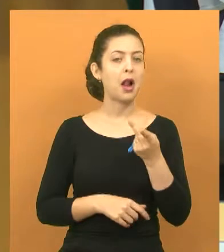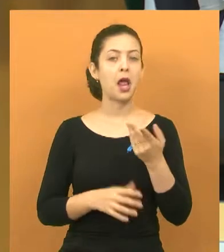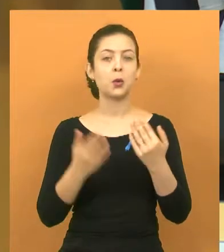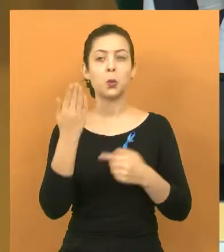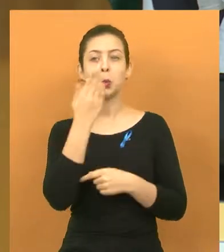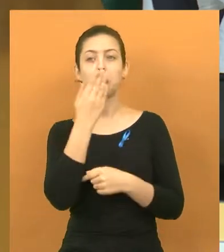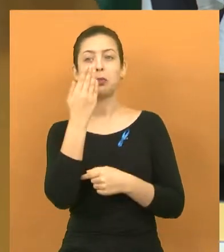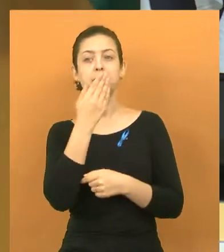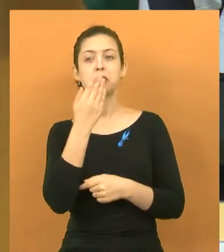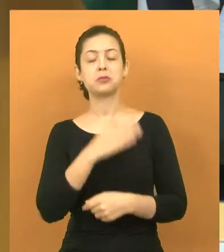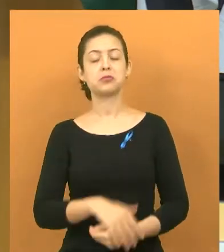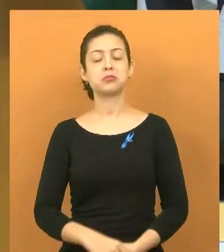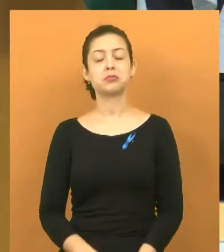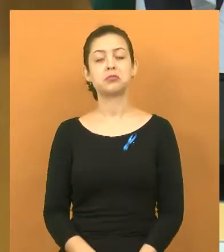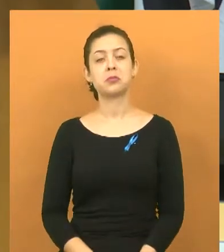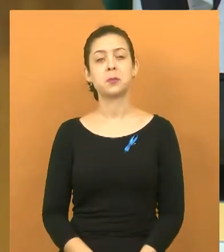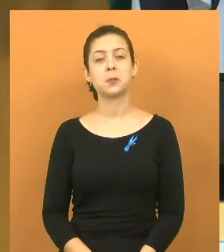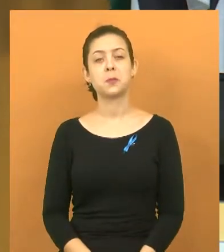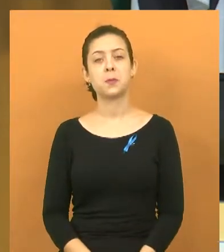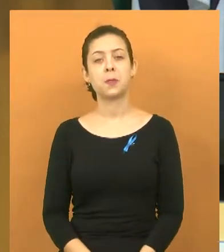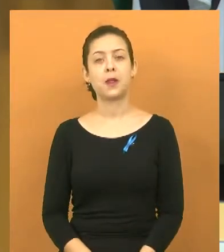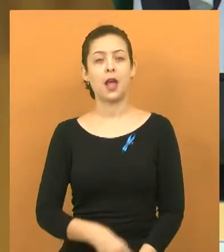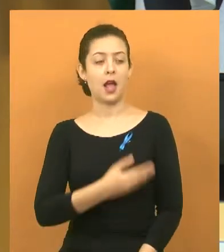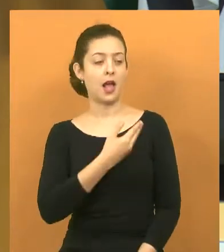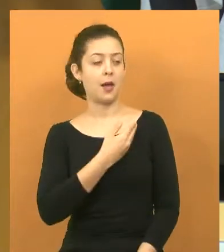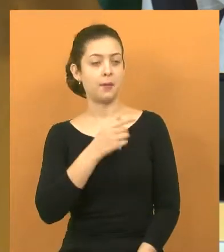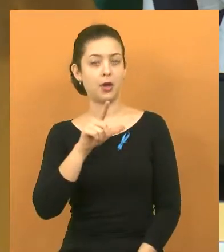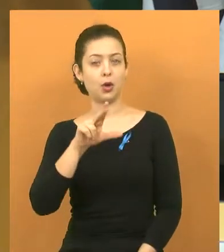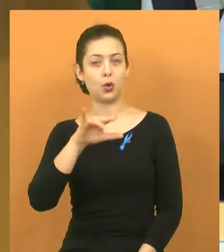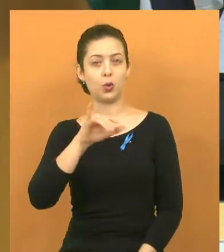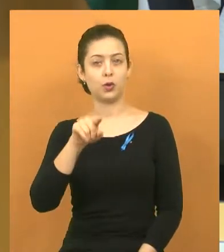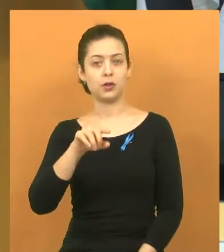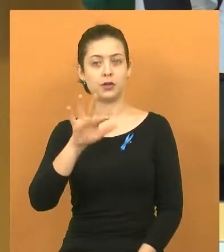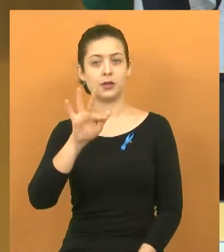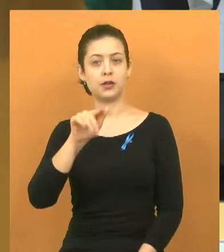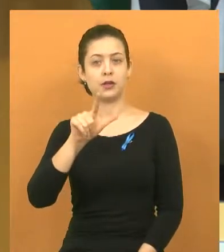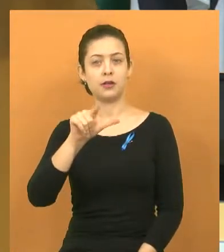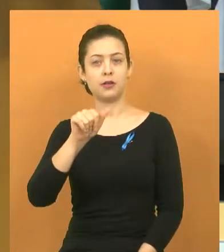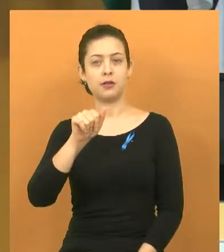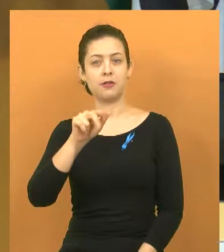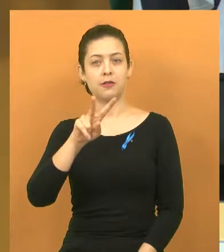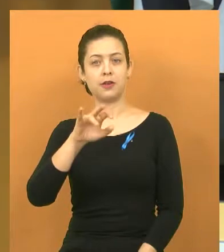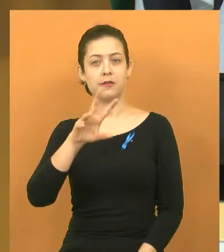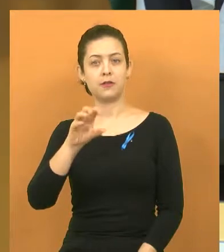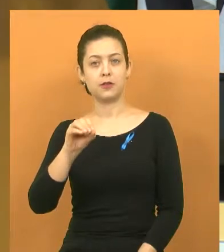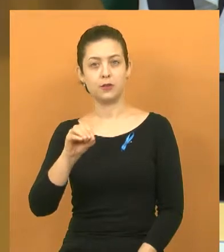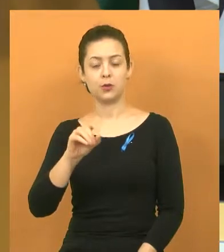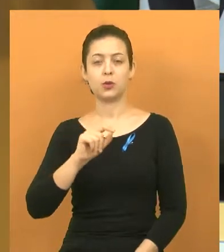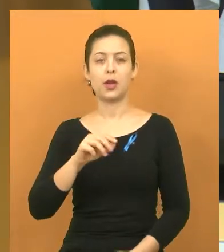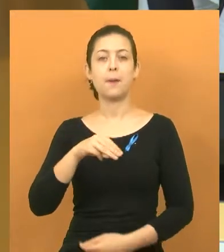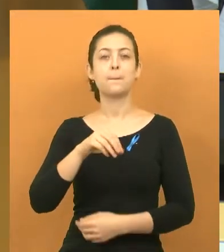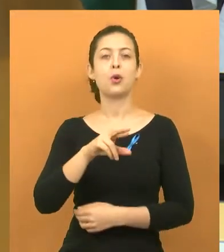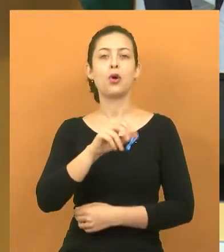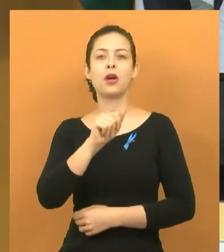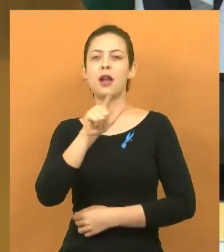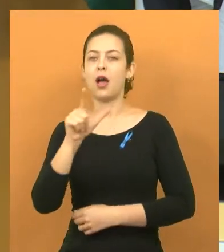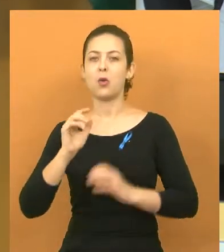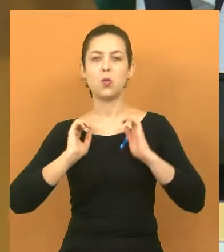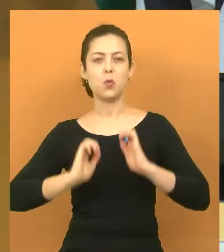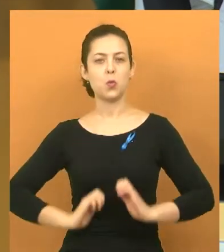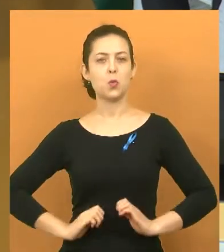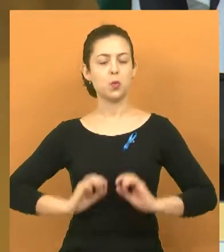batido. Porque, como diz aqui o meu amigo Luiz Flávio, que me instruiu, a questão, ela é moral. E a questão